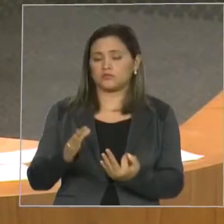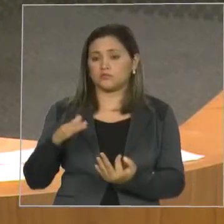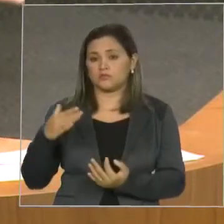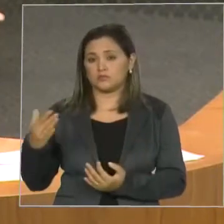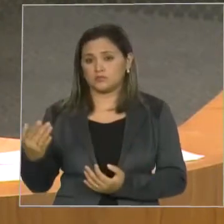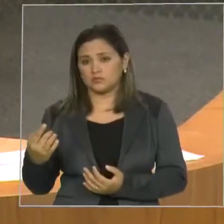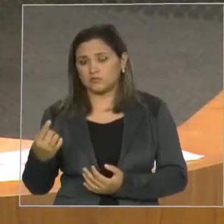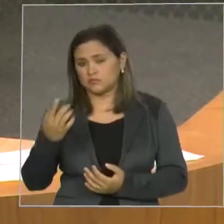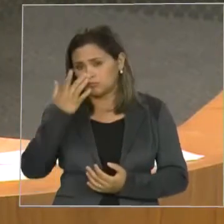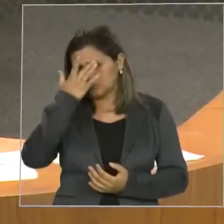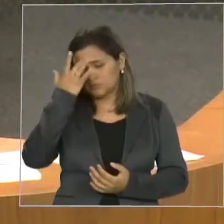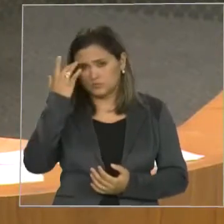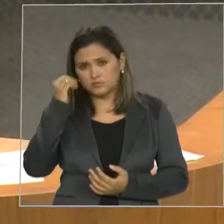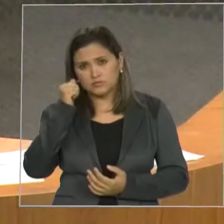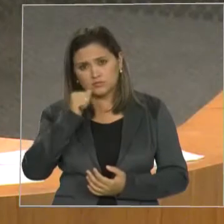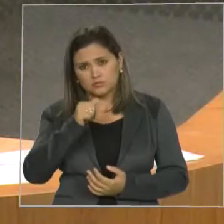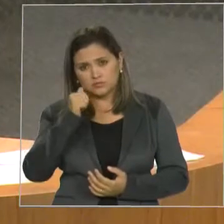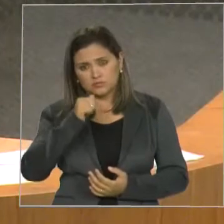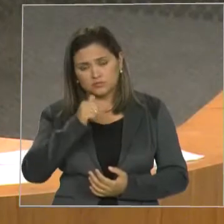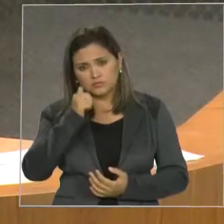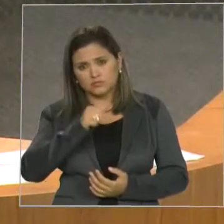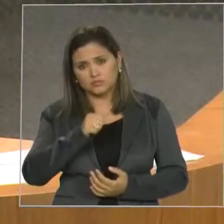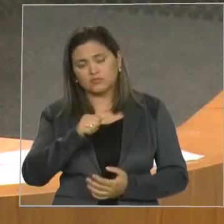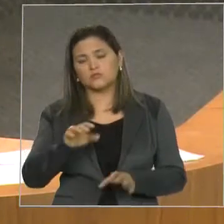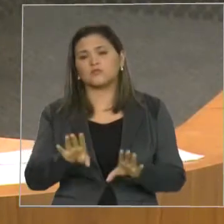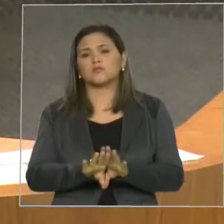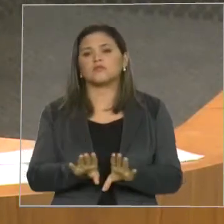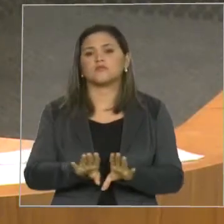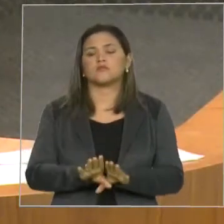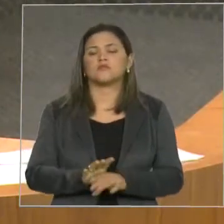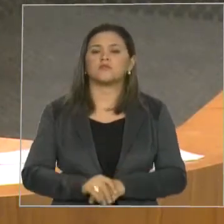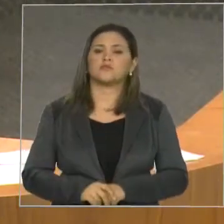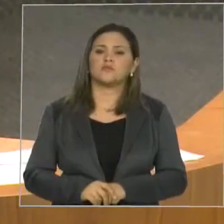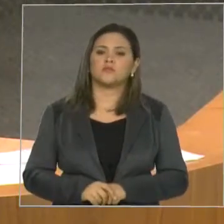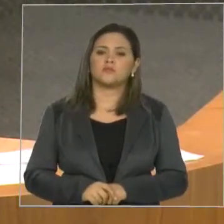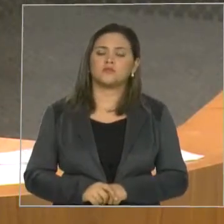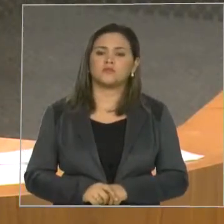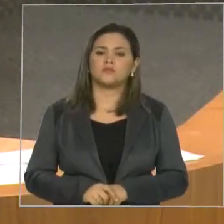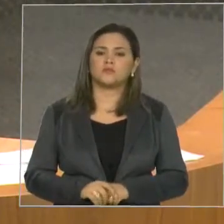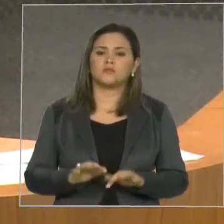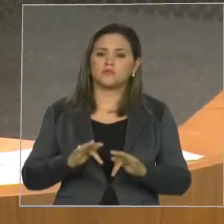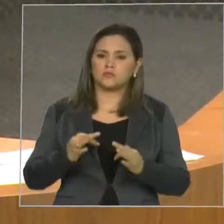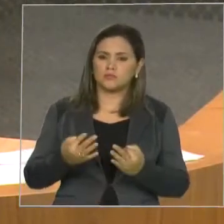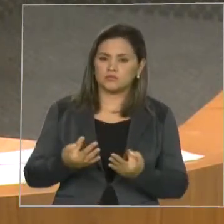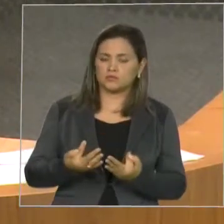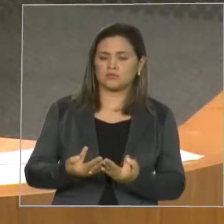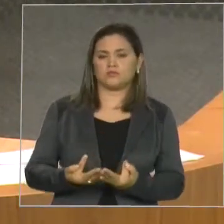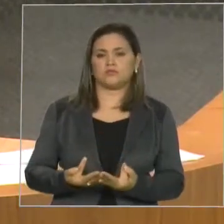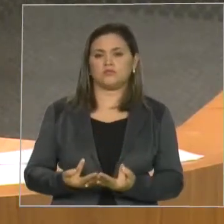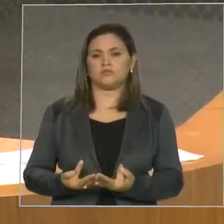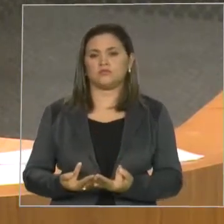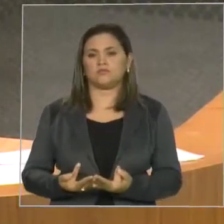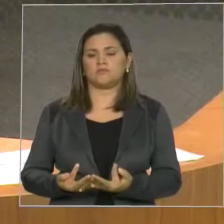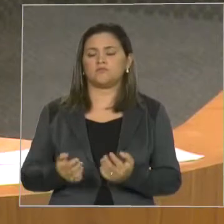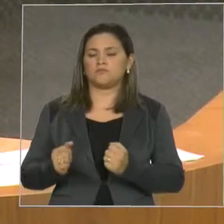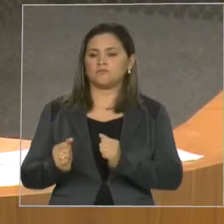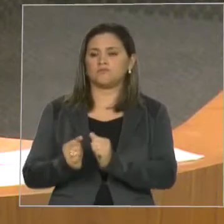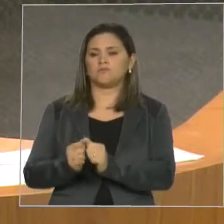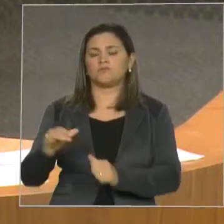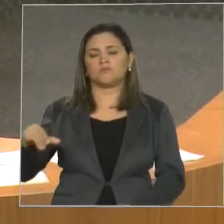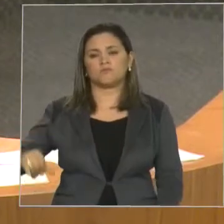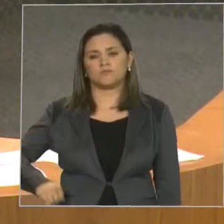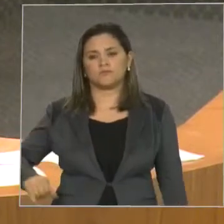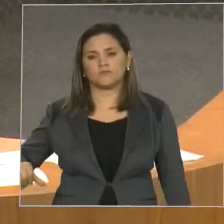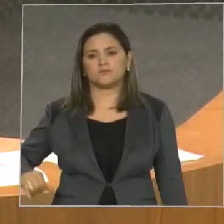sofre junta. Então, eu não podia deixar por fora esse projeto de lei Maria da Penha, que tem